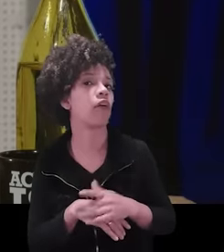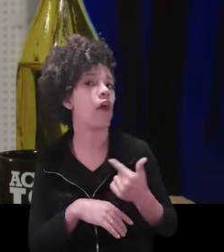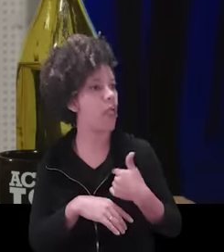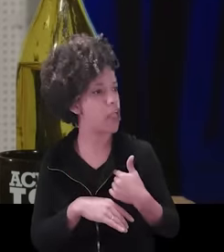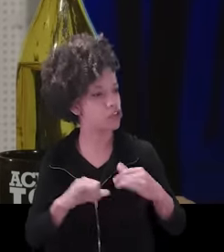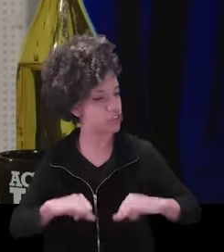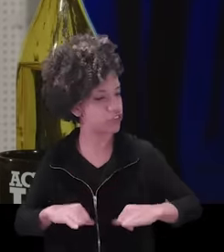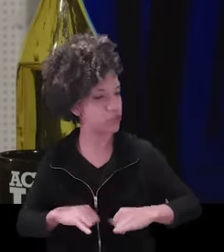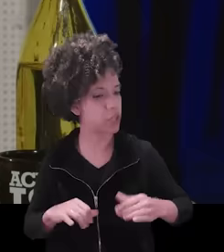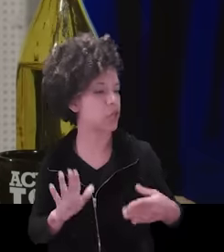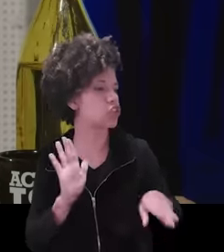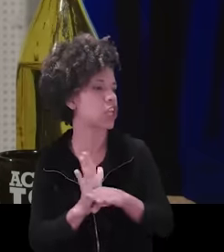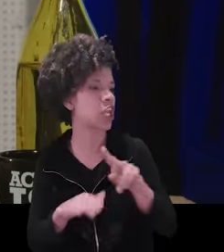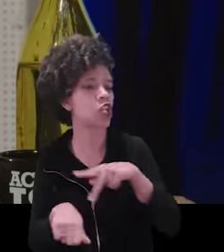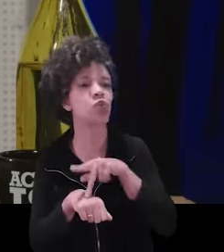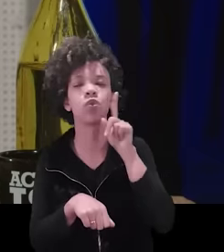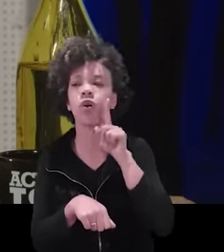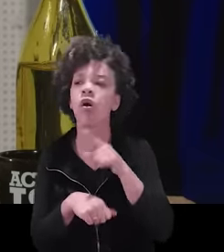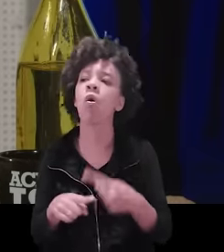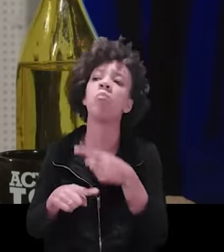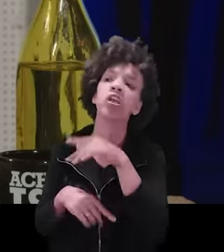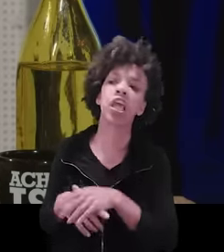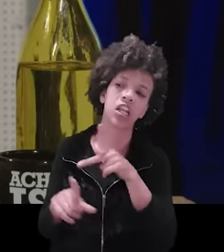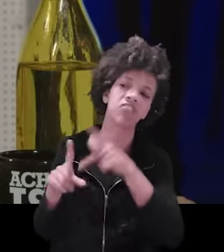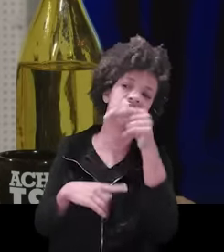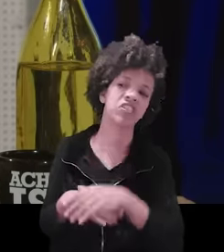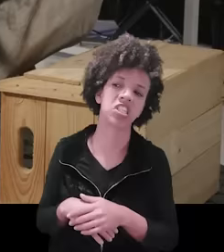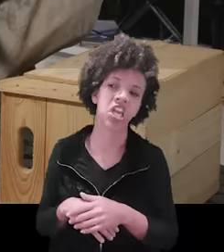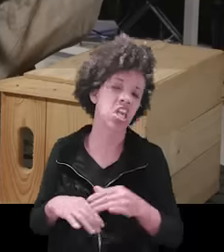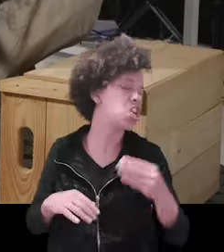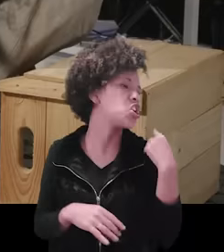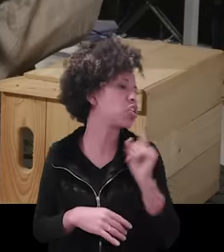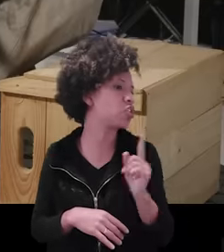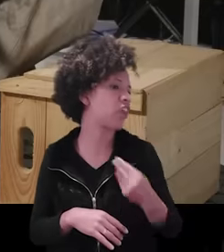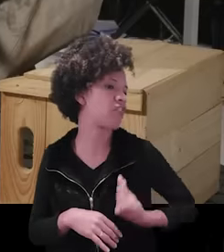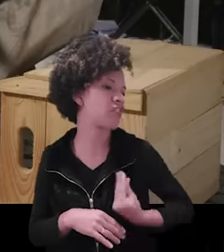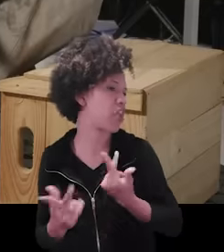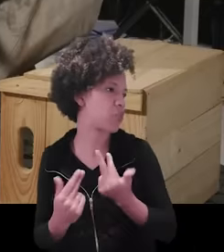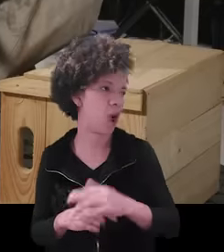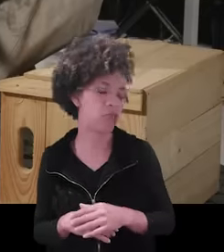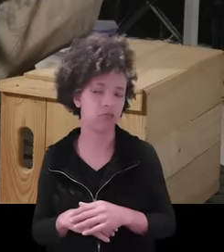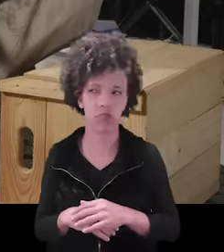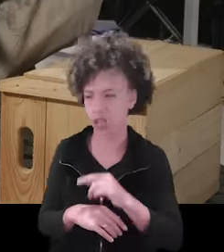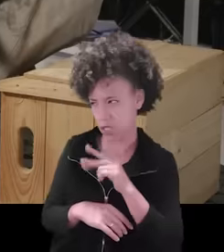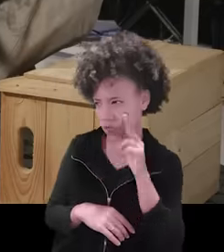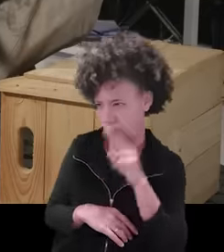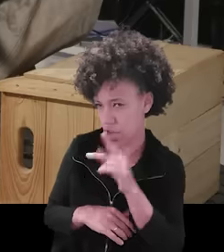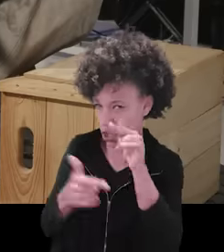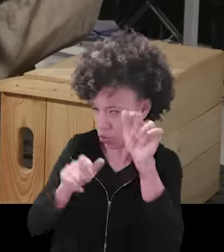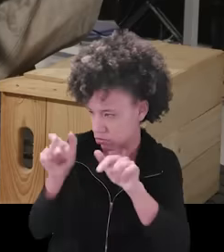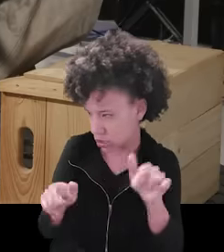eu eu me ferrei quando mudei para cá por que que você acabou de chegar não vai passar pelo que eu passei aí tu vê isso que o Maurício tá